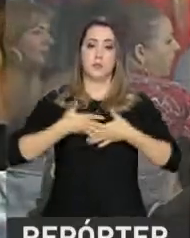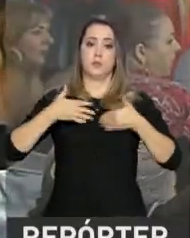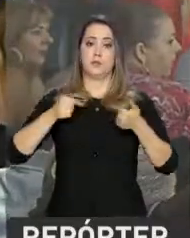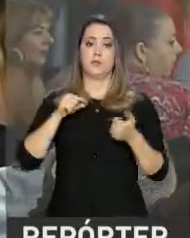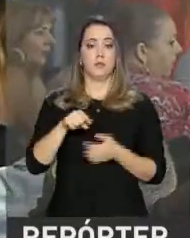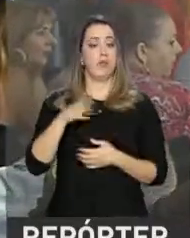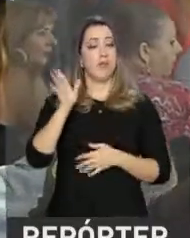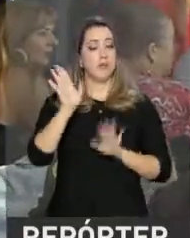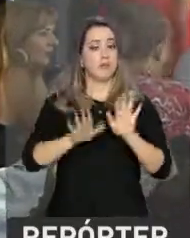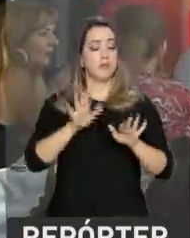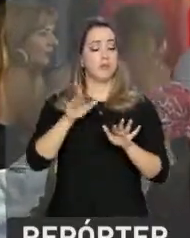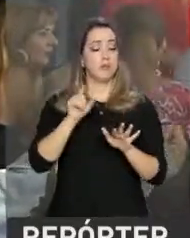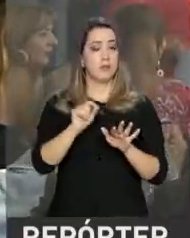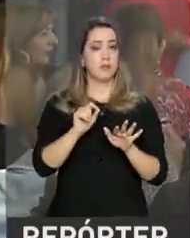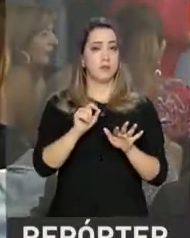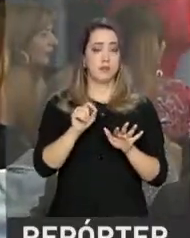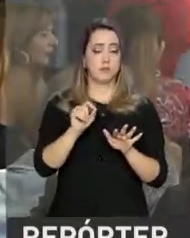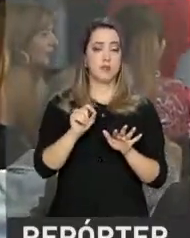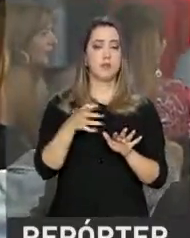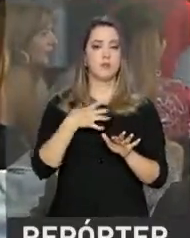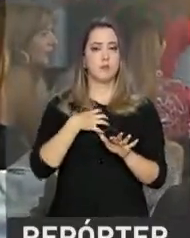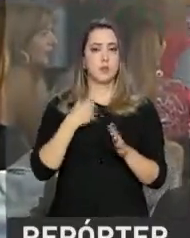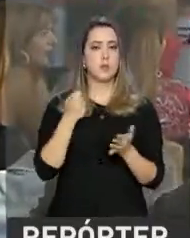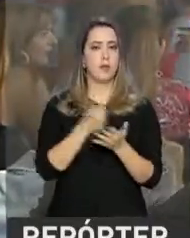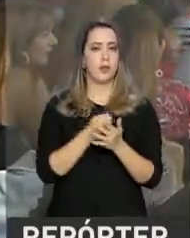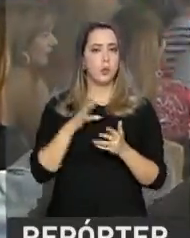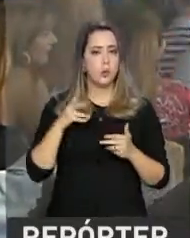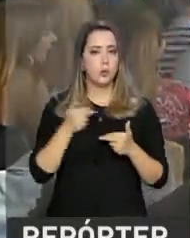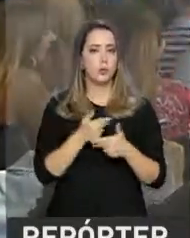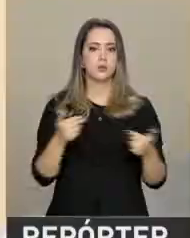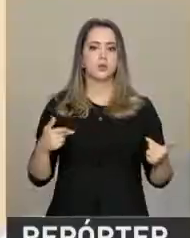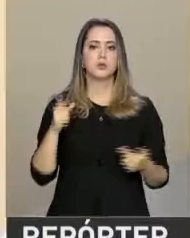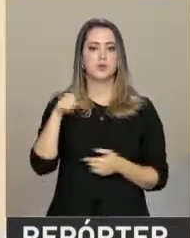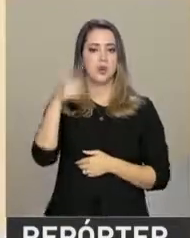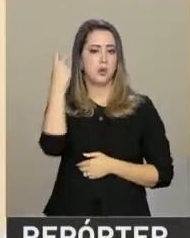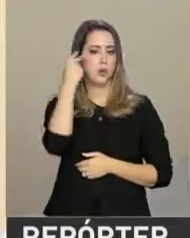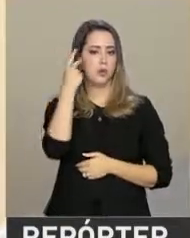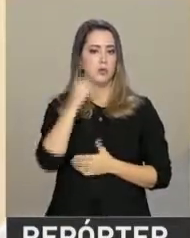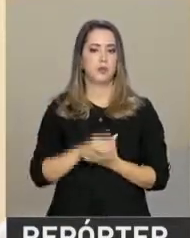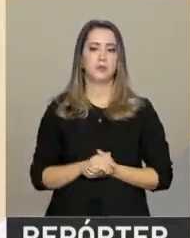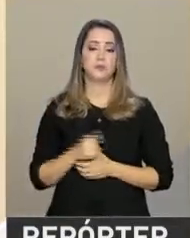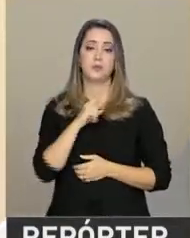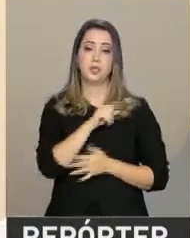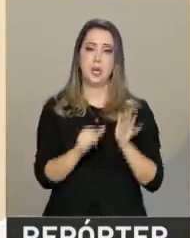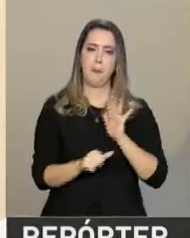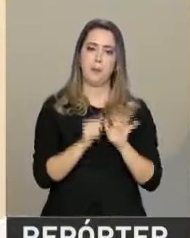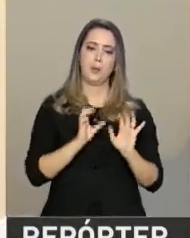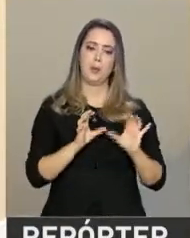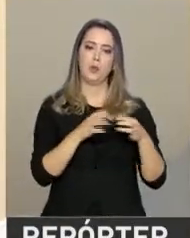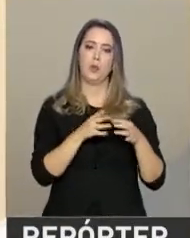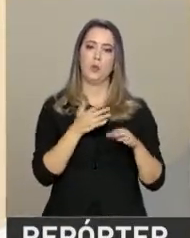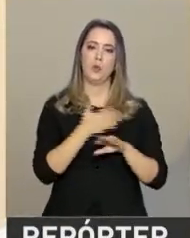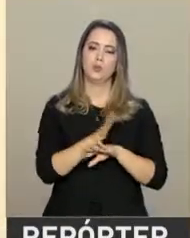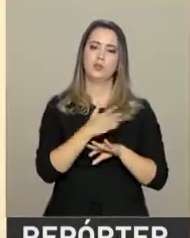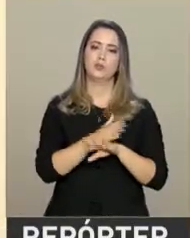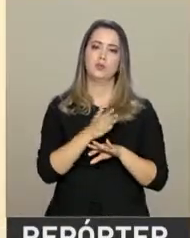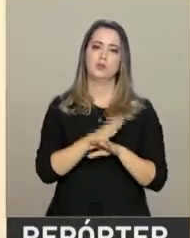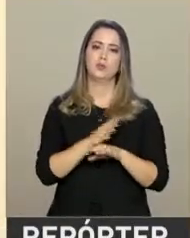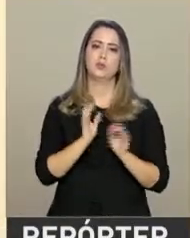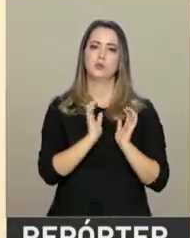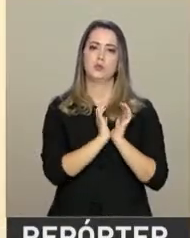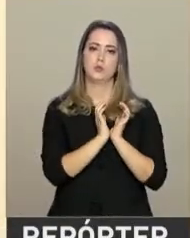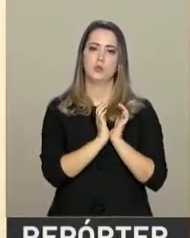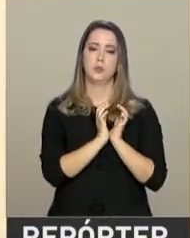são arrimos de família é um cidadão comum como todos nós paulo participou da primeira turma do projeto da apae com o